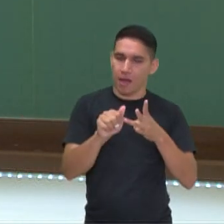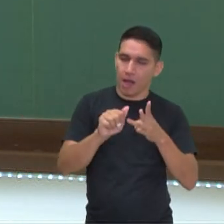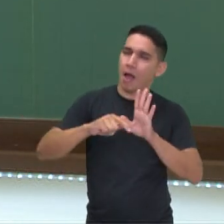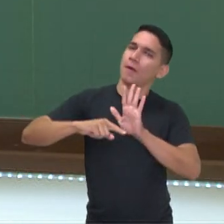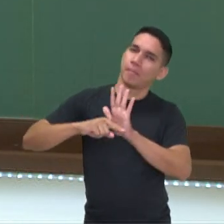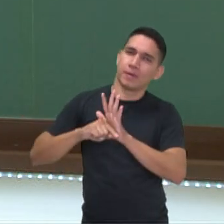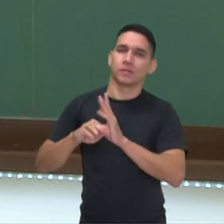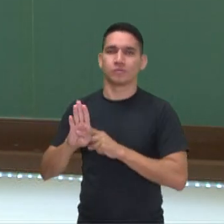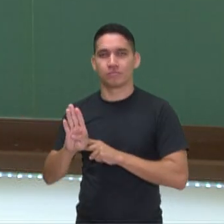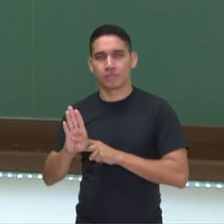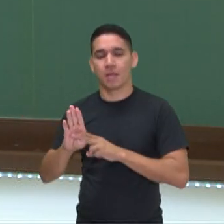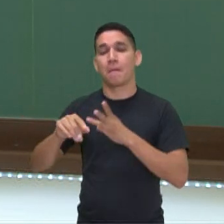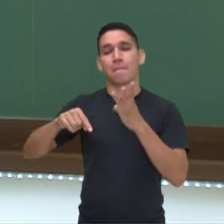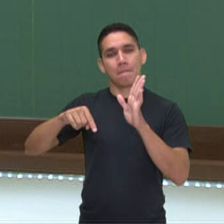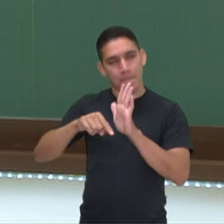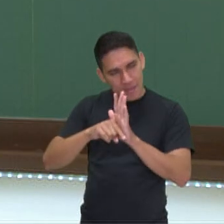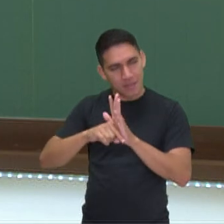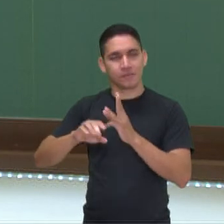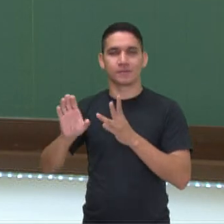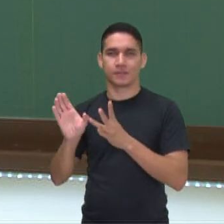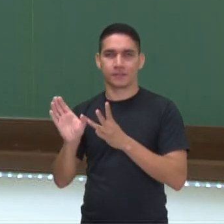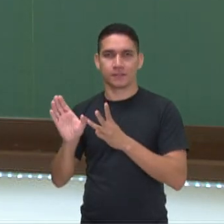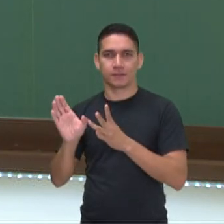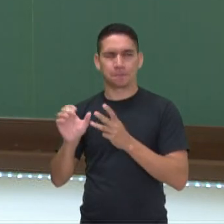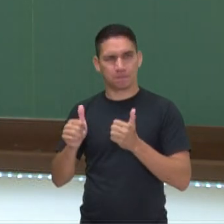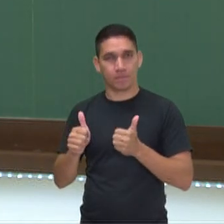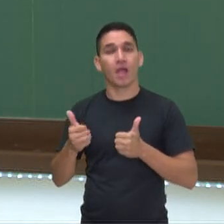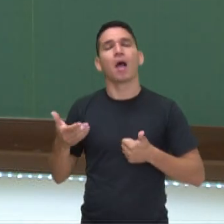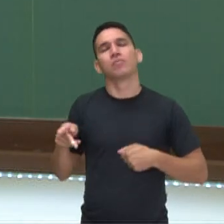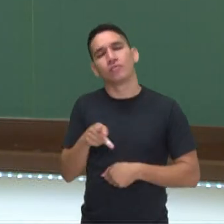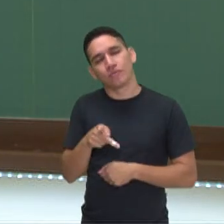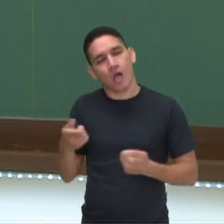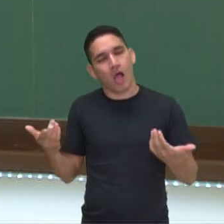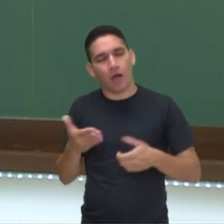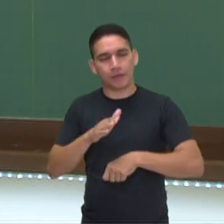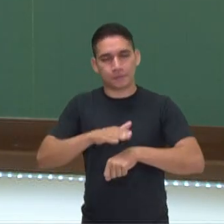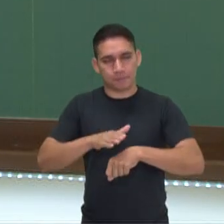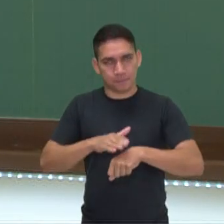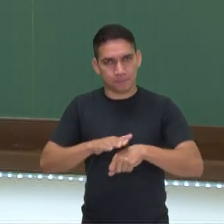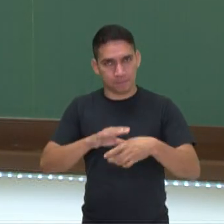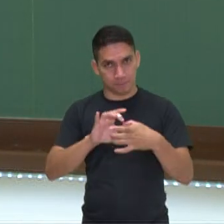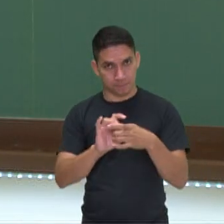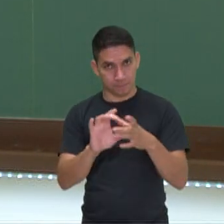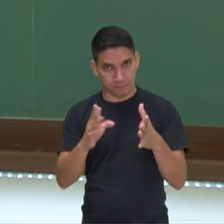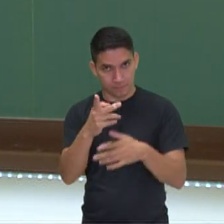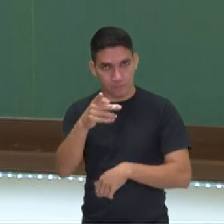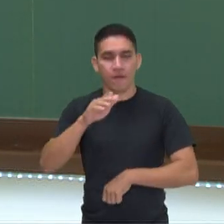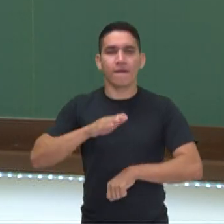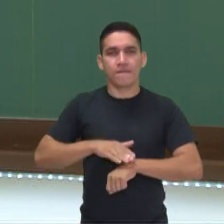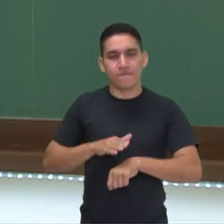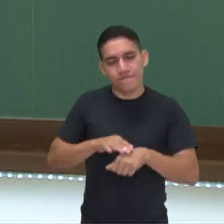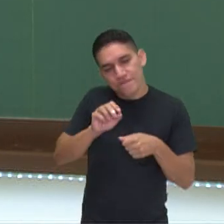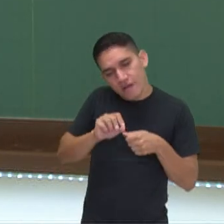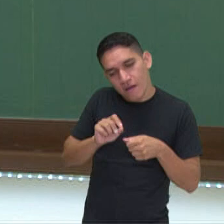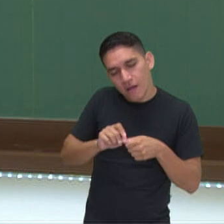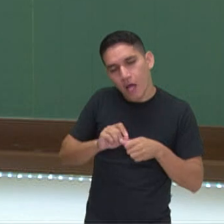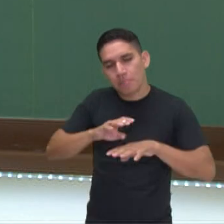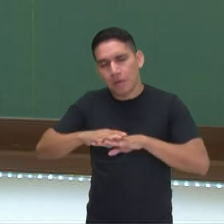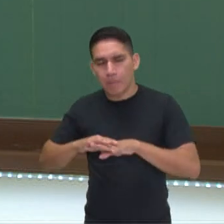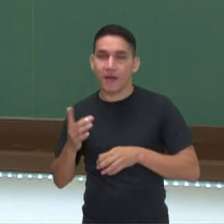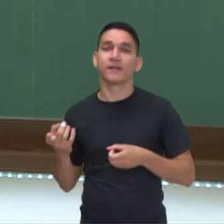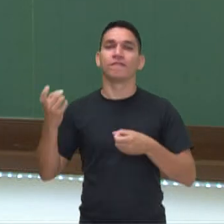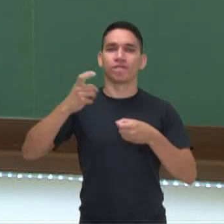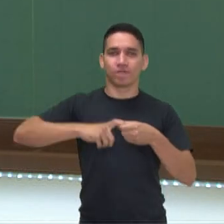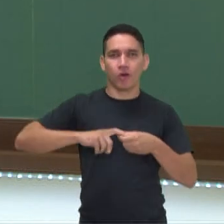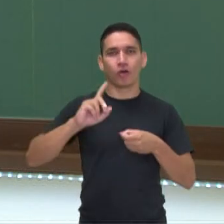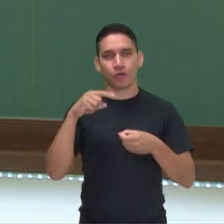valores, A menos B e menos C. Então a professora vai dar um tempo para vocês fazerem esse exercício e já